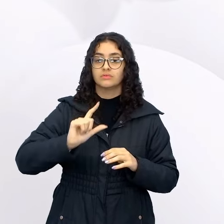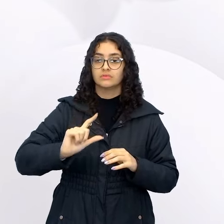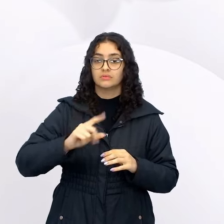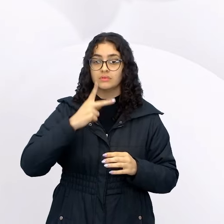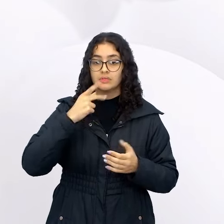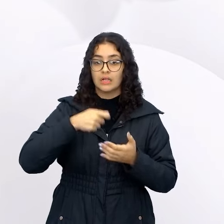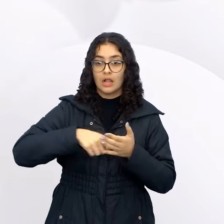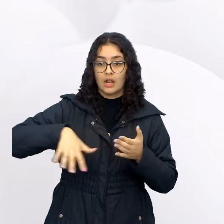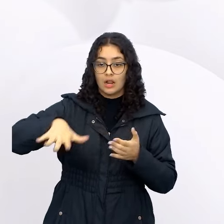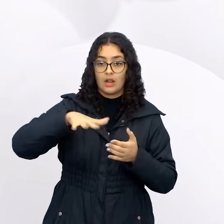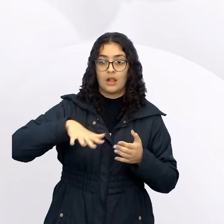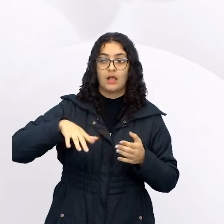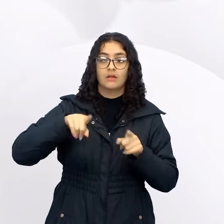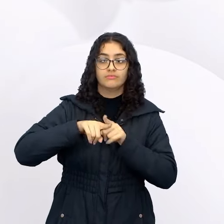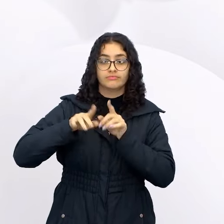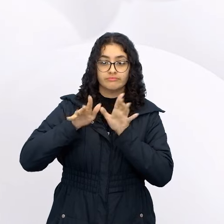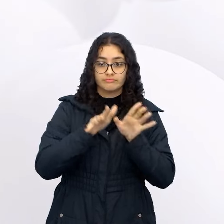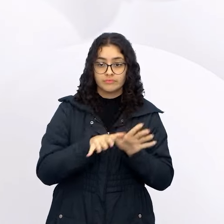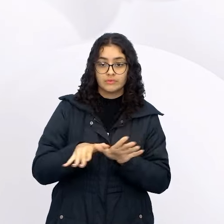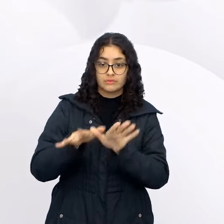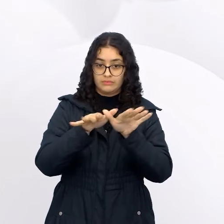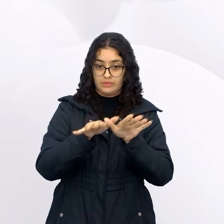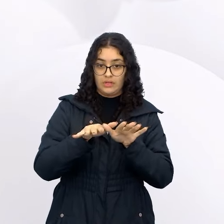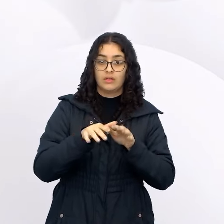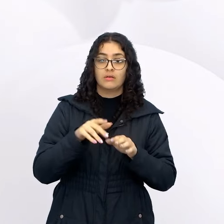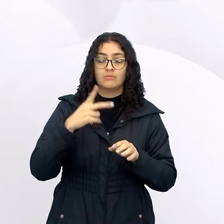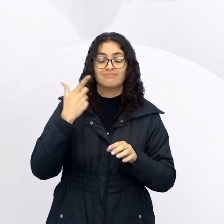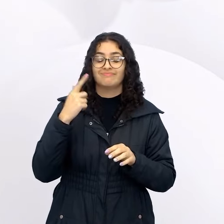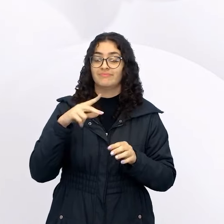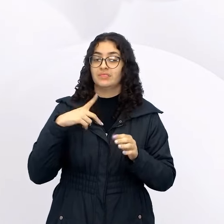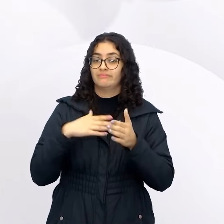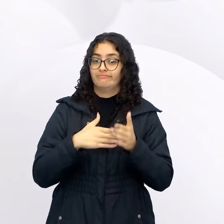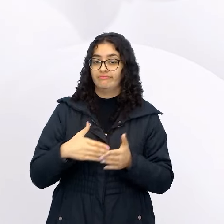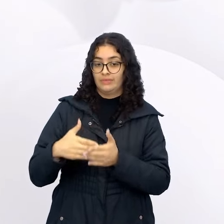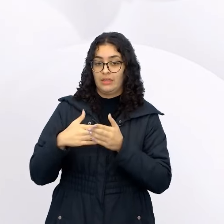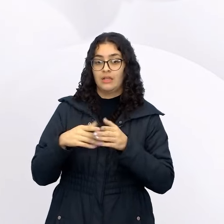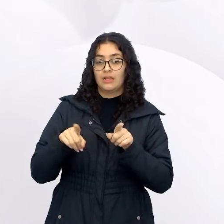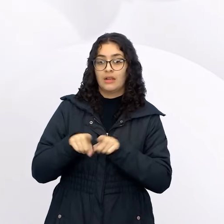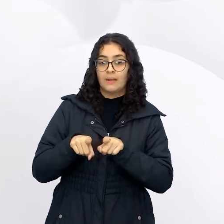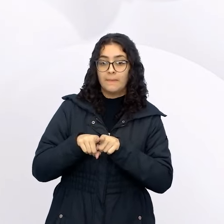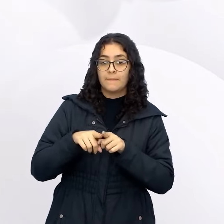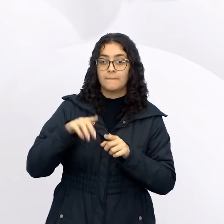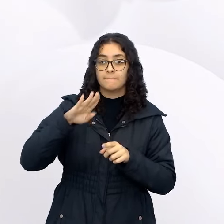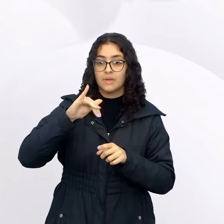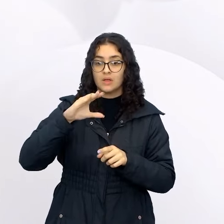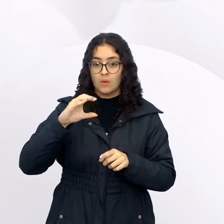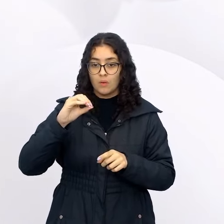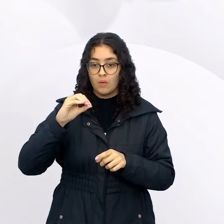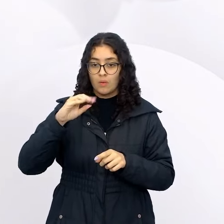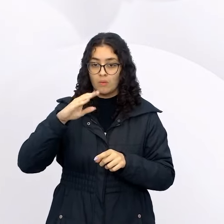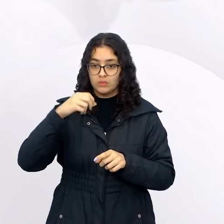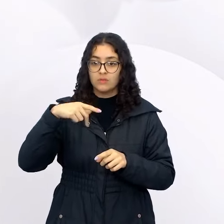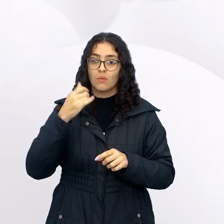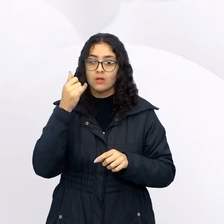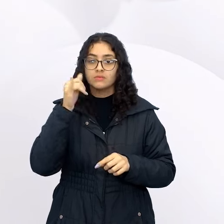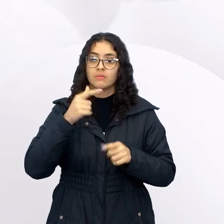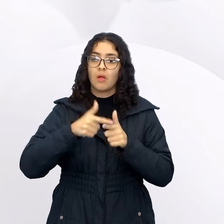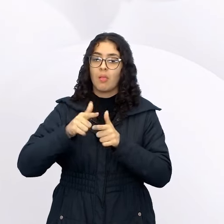de aves na região. E uso de biocombustíveis, que pode aumentar problemas relacionados ao desmatamento, pois